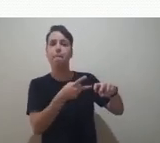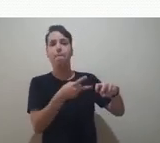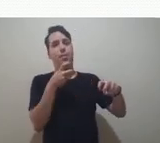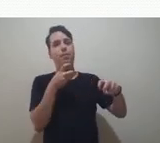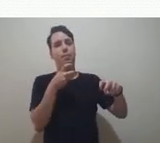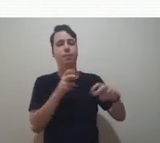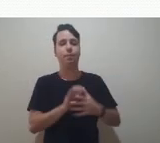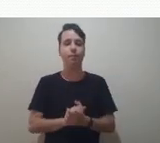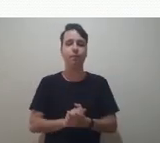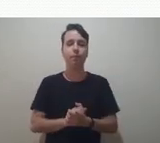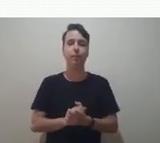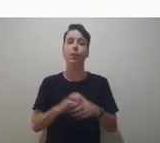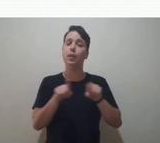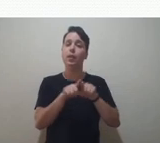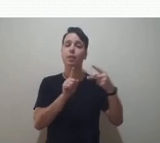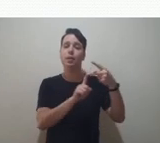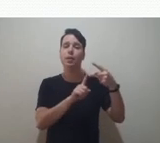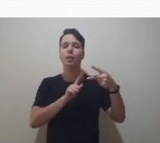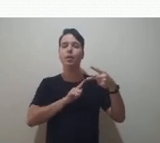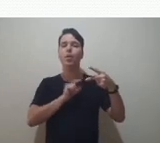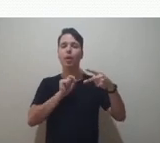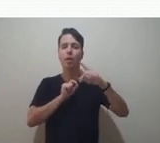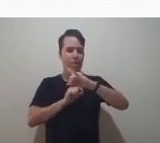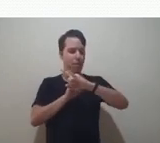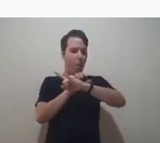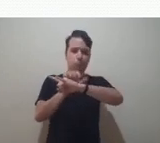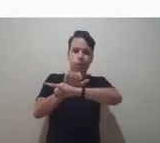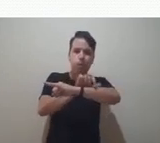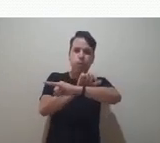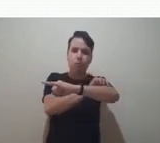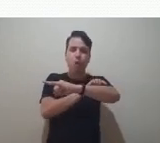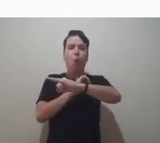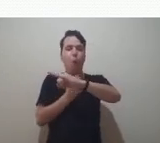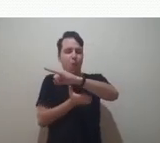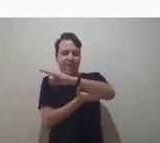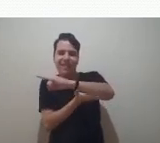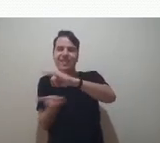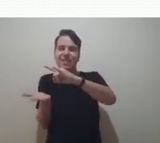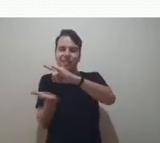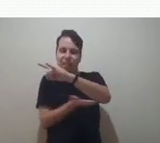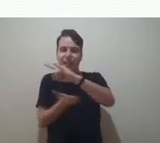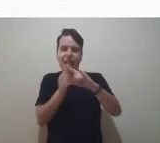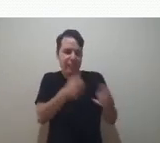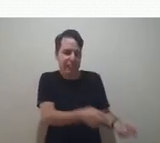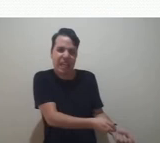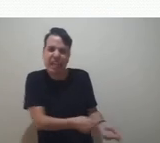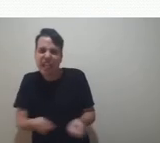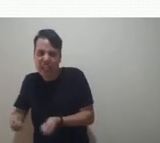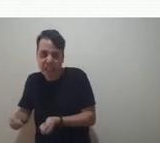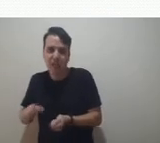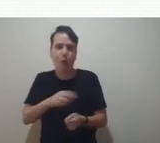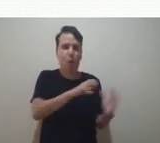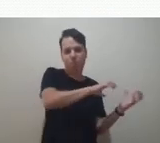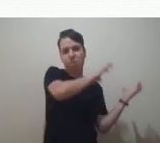importante indicador. Também temos os hematomas e as abrasões. Essas abrasões elas